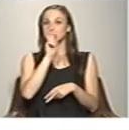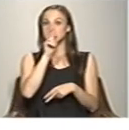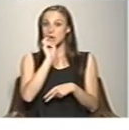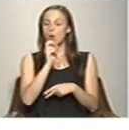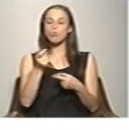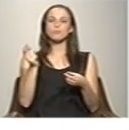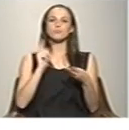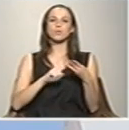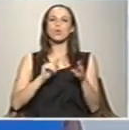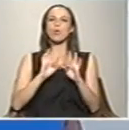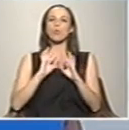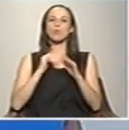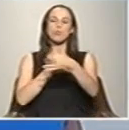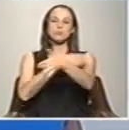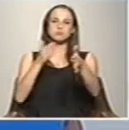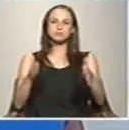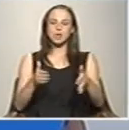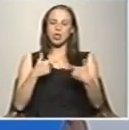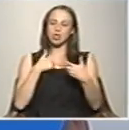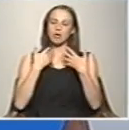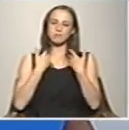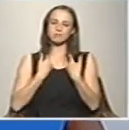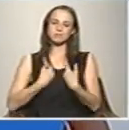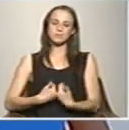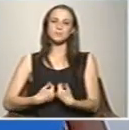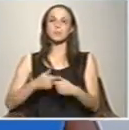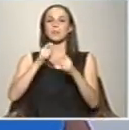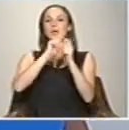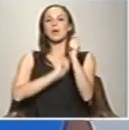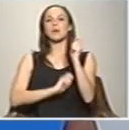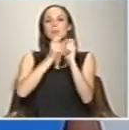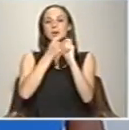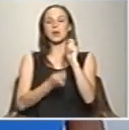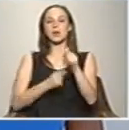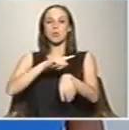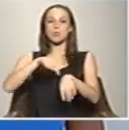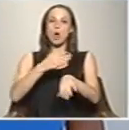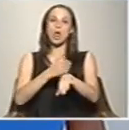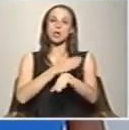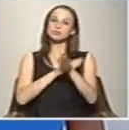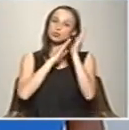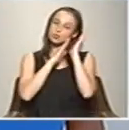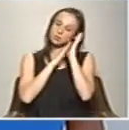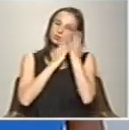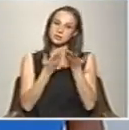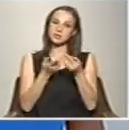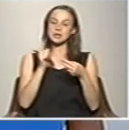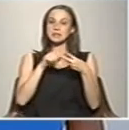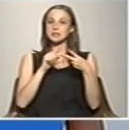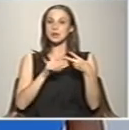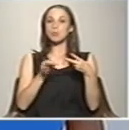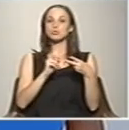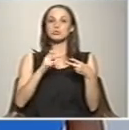então de um ambiente que seja propício para isso. Portanto, a banana também, uma hora antes de deitar. Com o potássio e o magnésio,